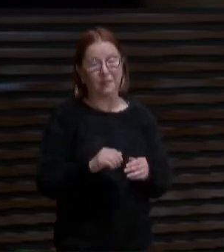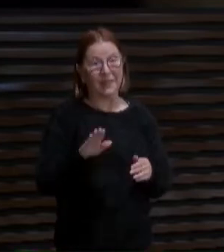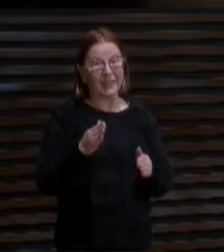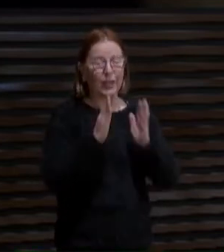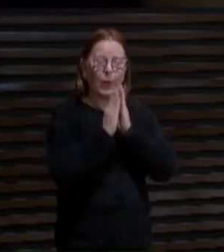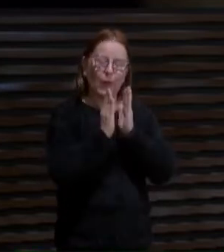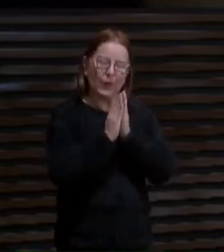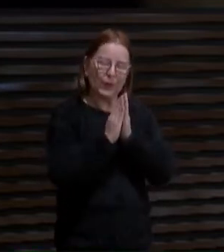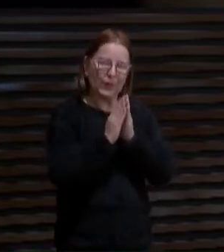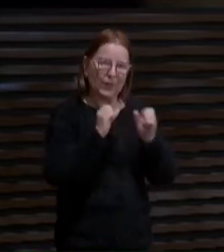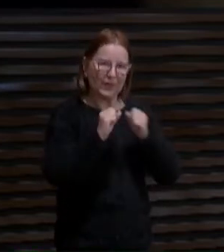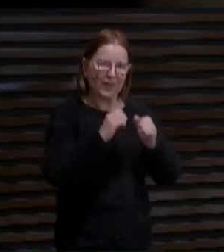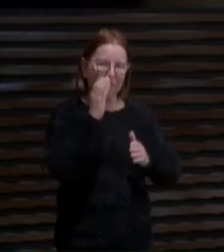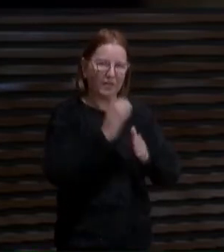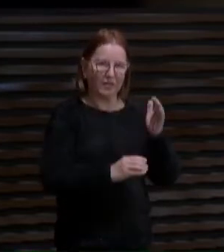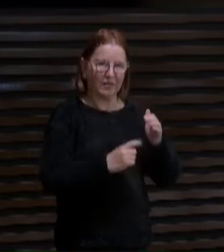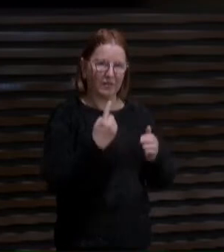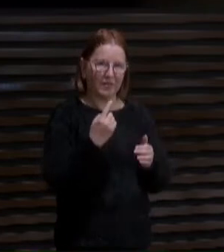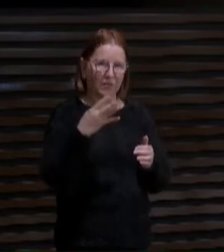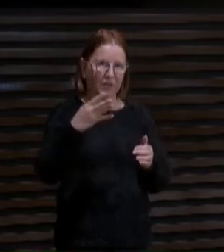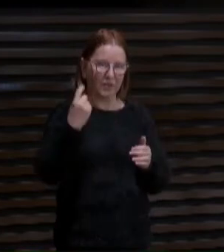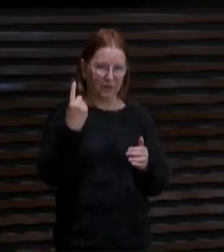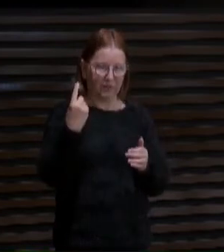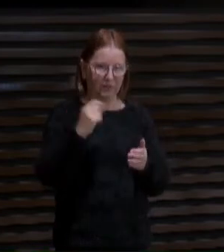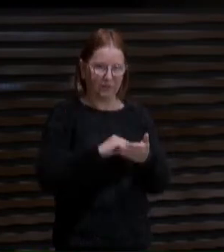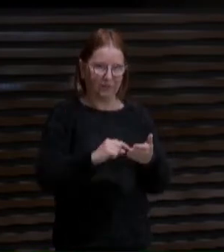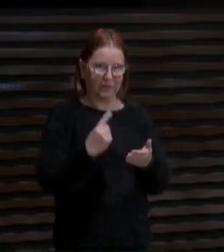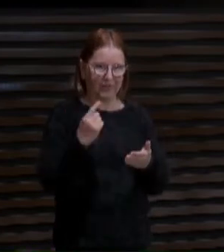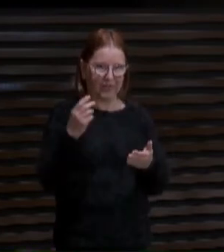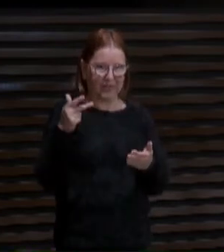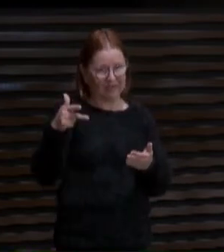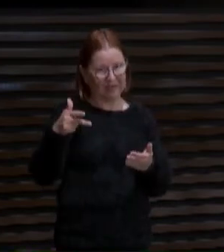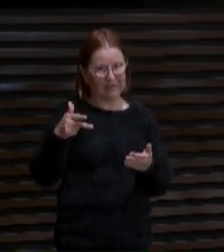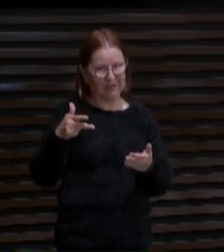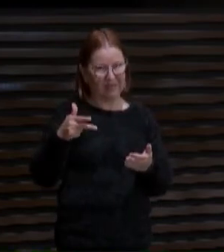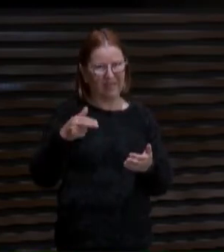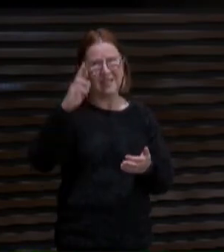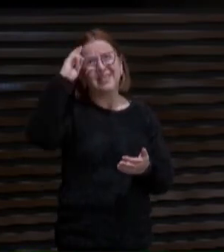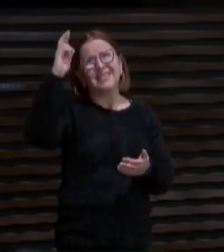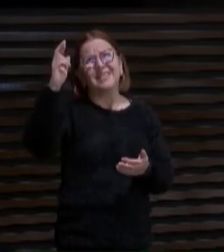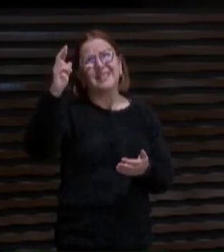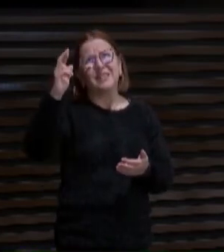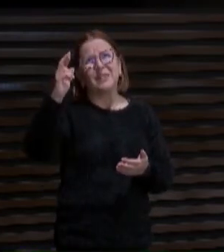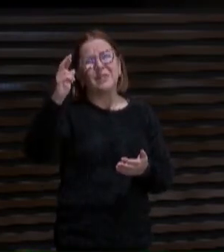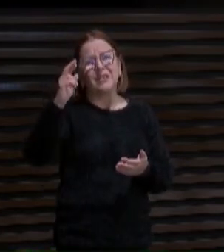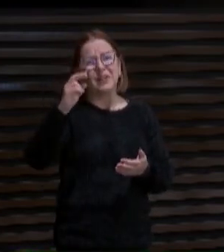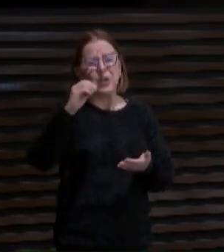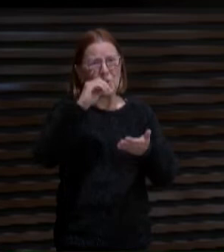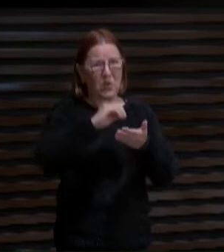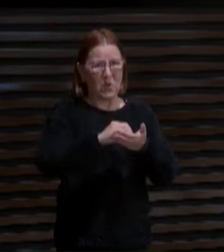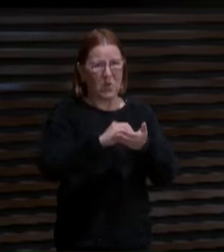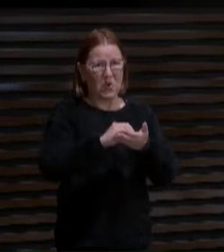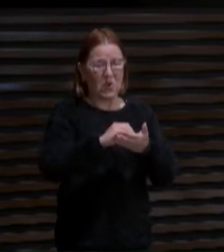141 3 e 4 põe guarda senhor a minha boca e vigia